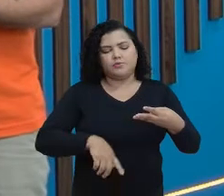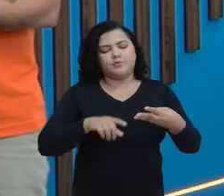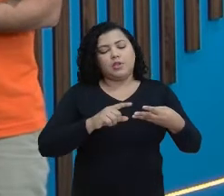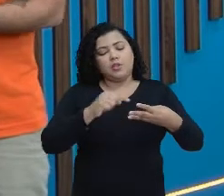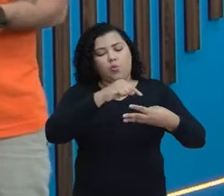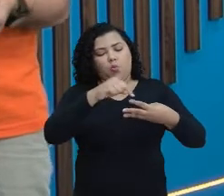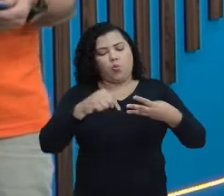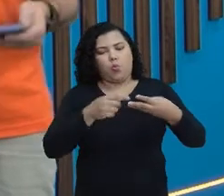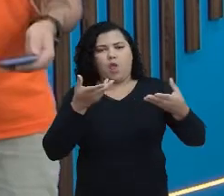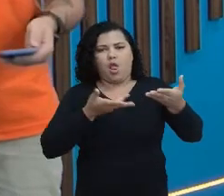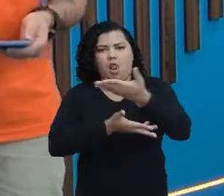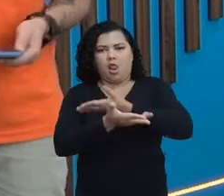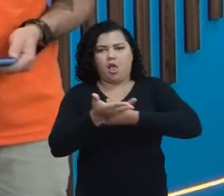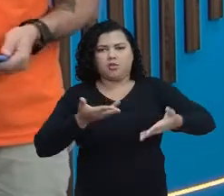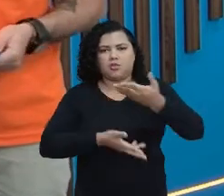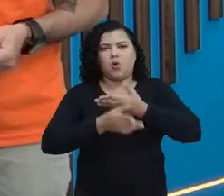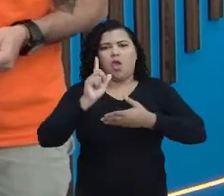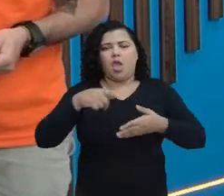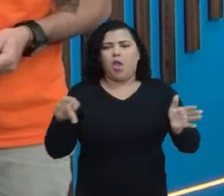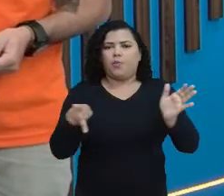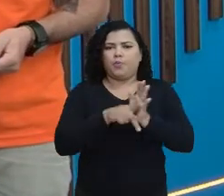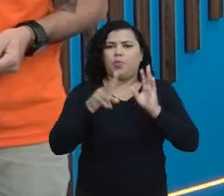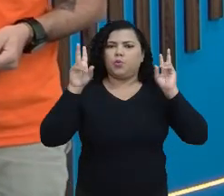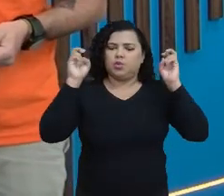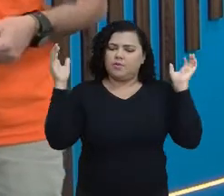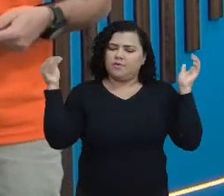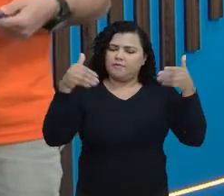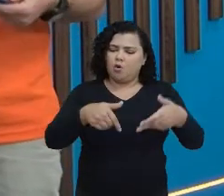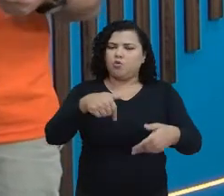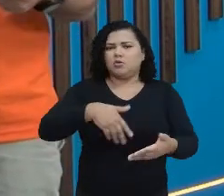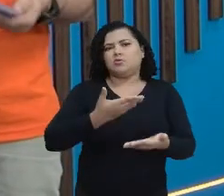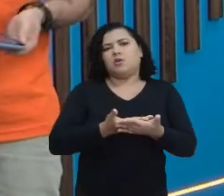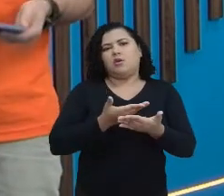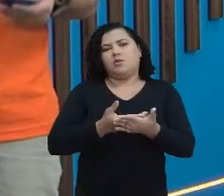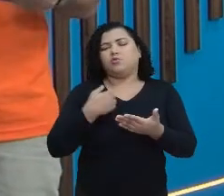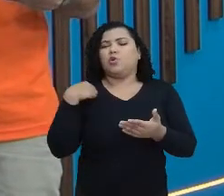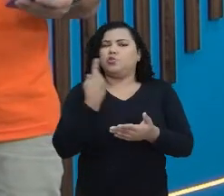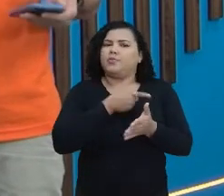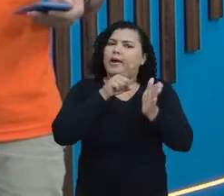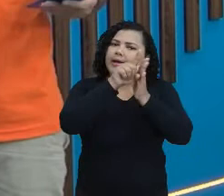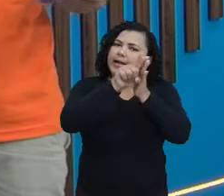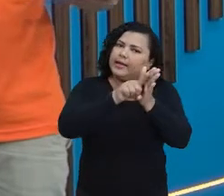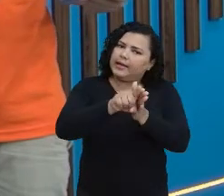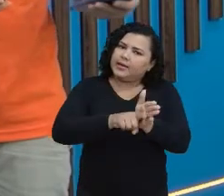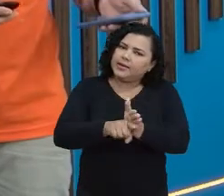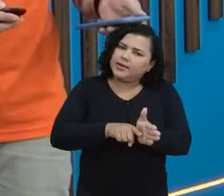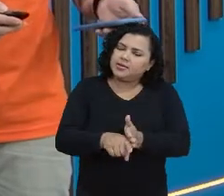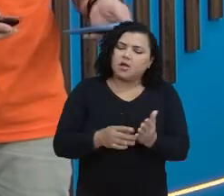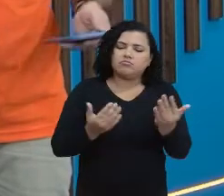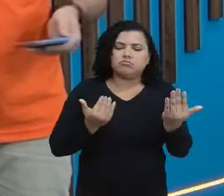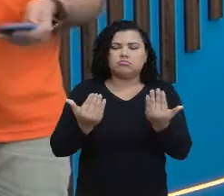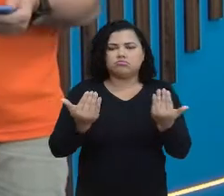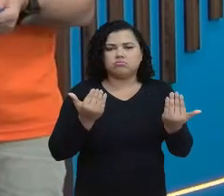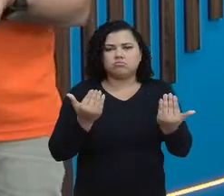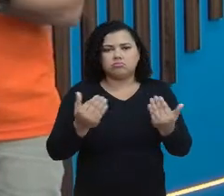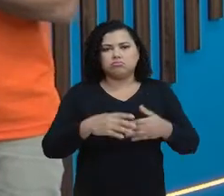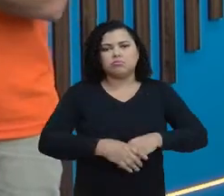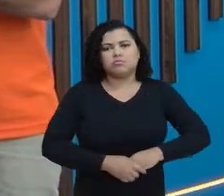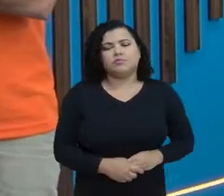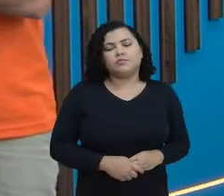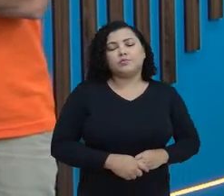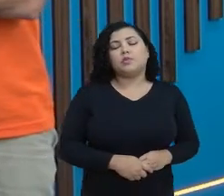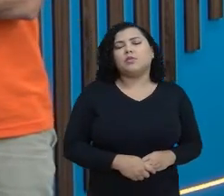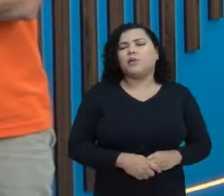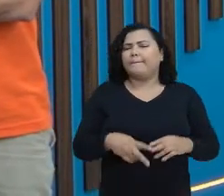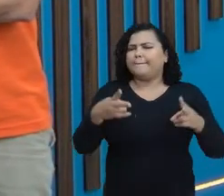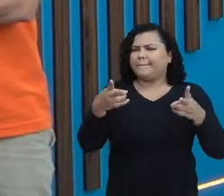essas grandezas é que é o tema central da aula de hoje. A gente vai analisar, como eu disse, grandezas proporcionais. Perceba que hoje a